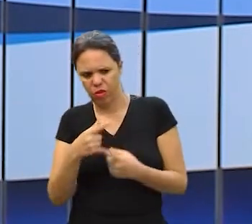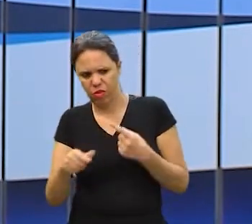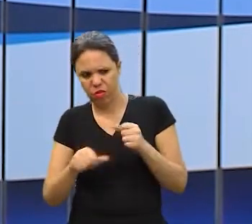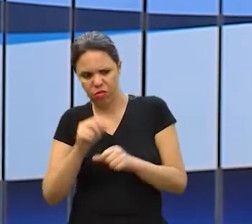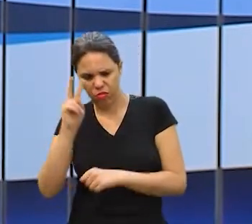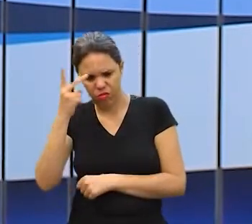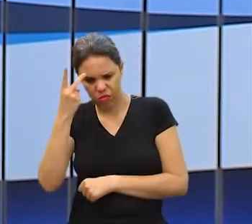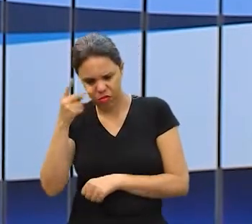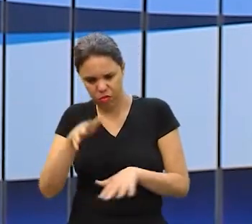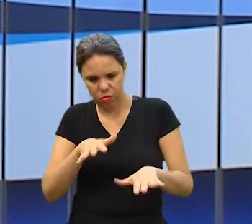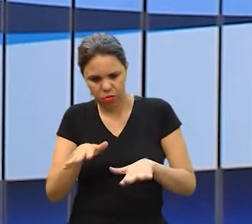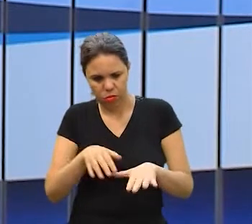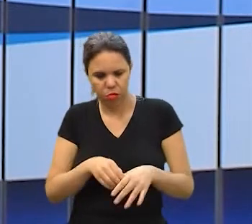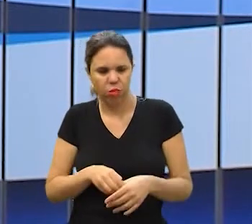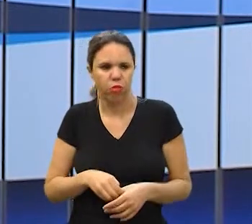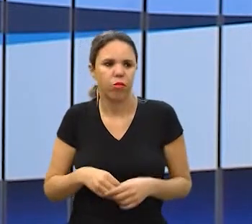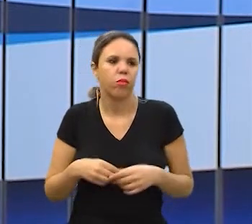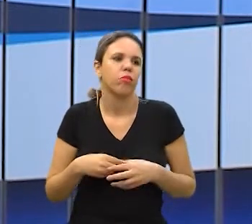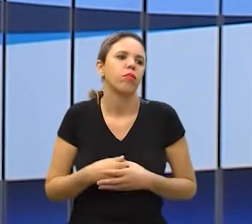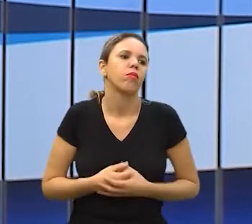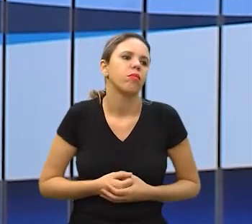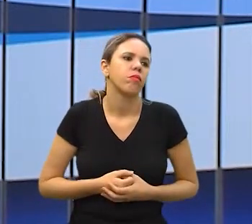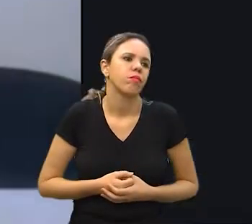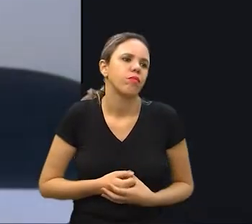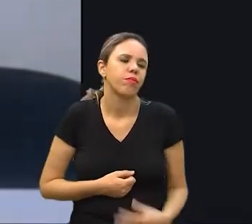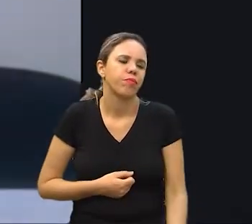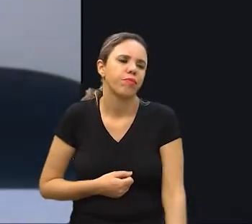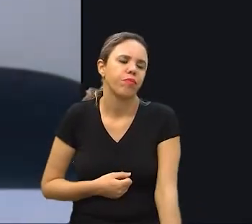quebrar esse movimento de violência?